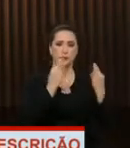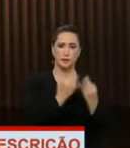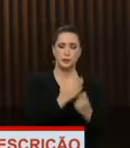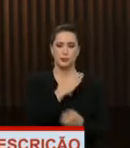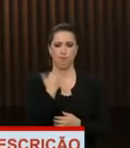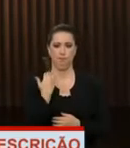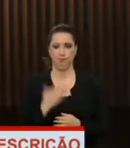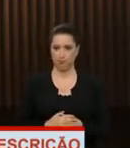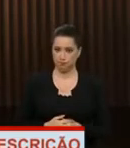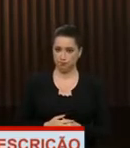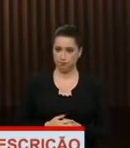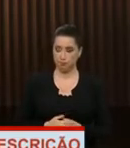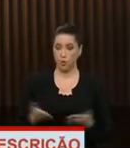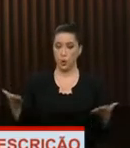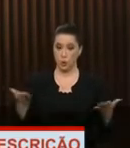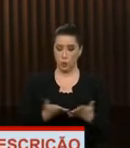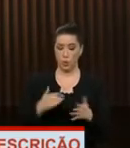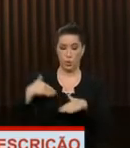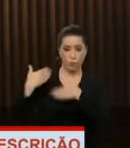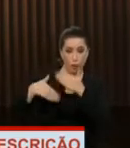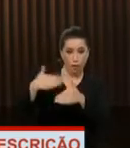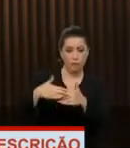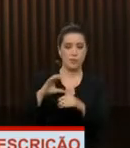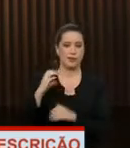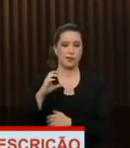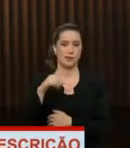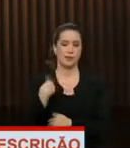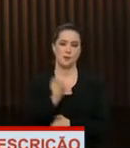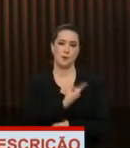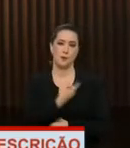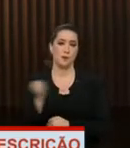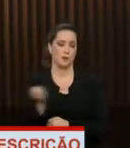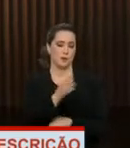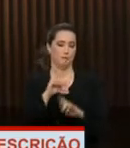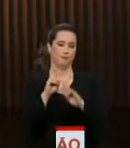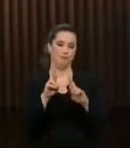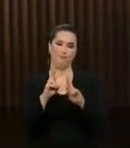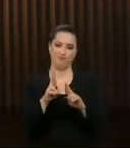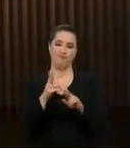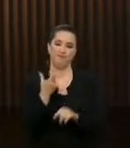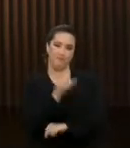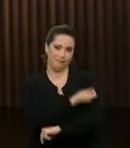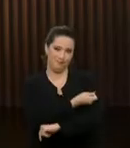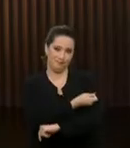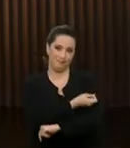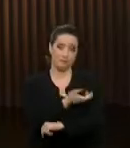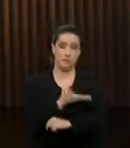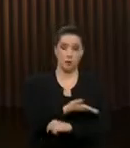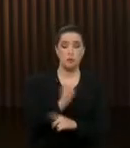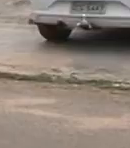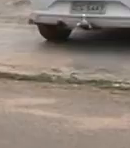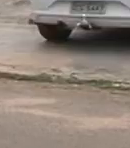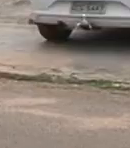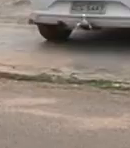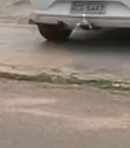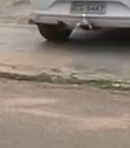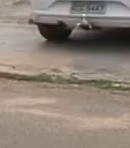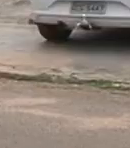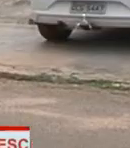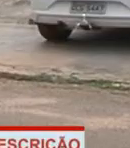dia 24 afirmando que os estados não vão exigir o pedido médico para vacinação de crianças